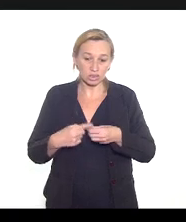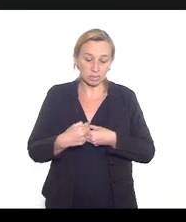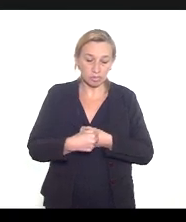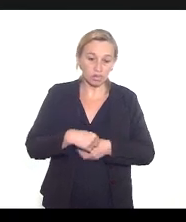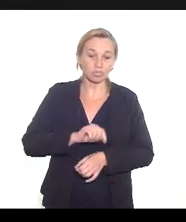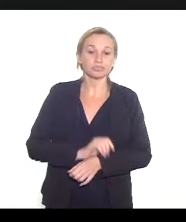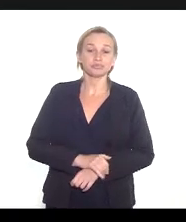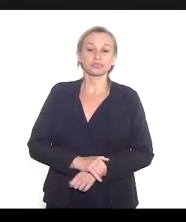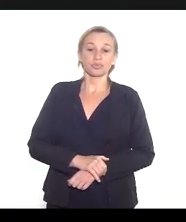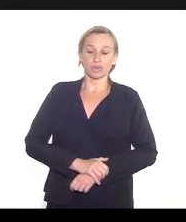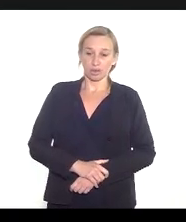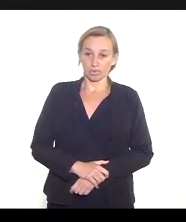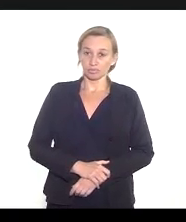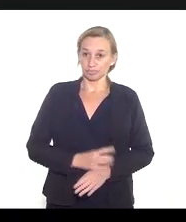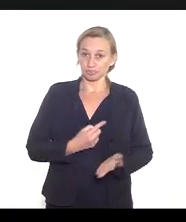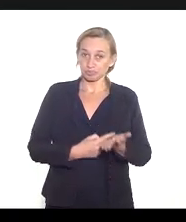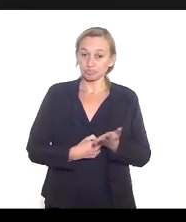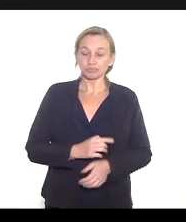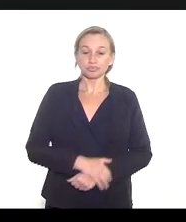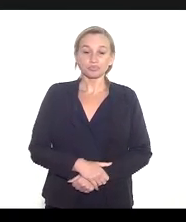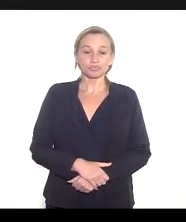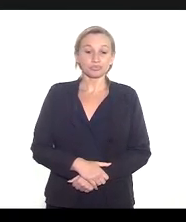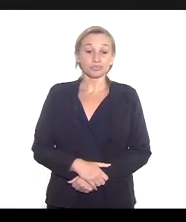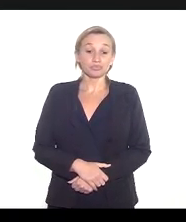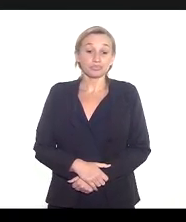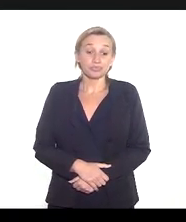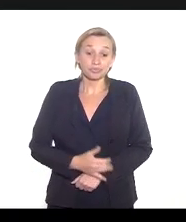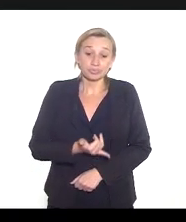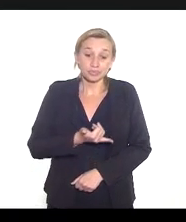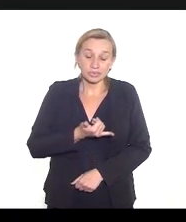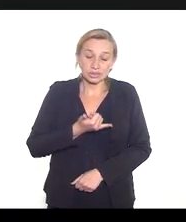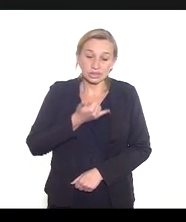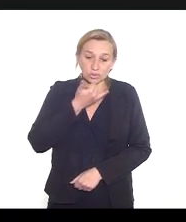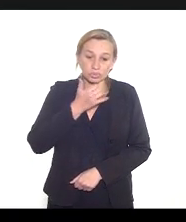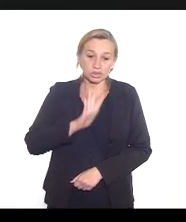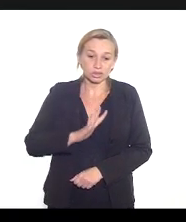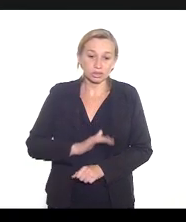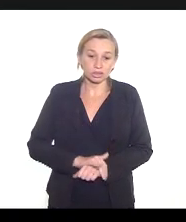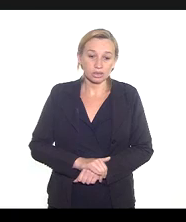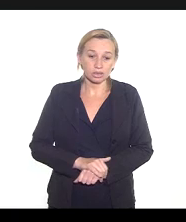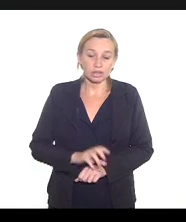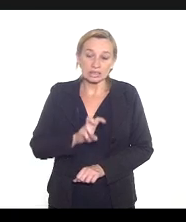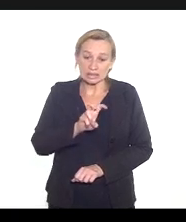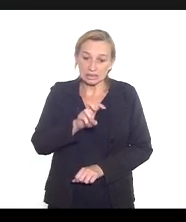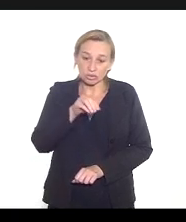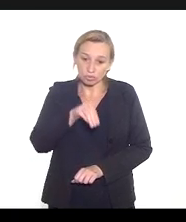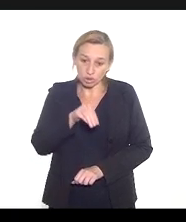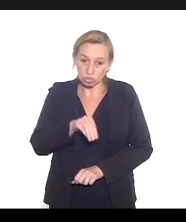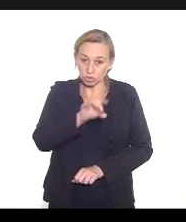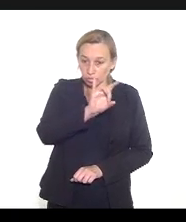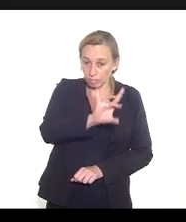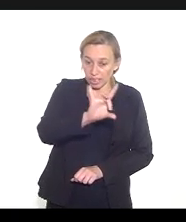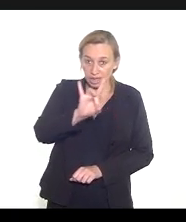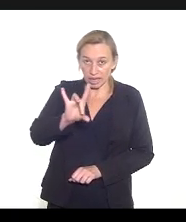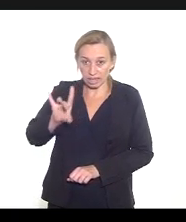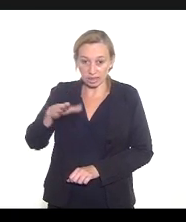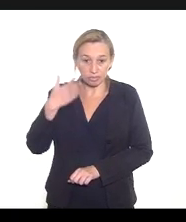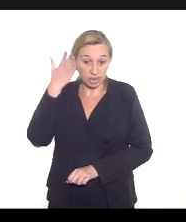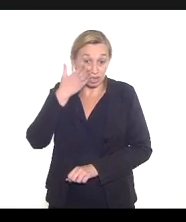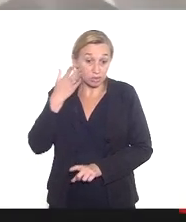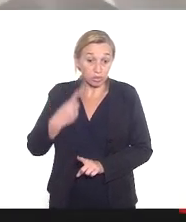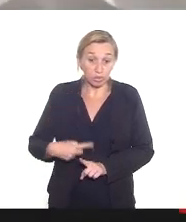por certo pela muita contribuir você Indelicada vou você de cinco minutos para cada palestrante